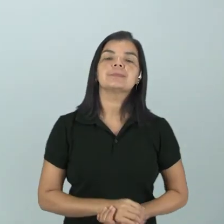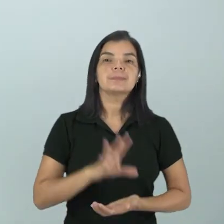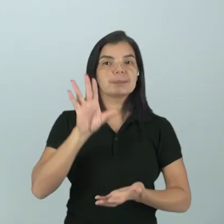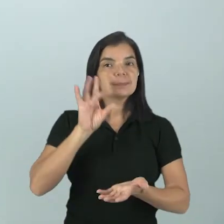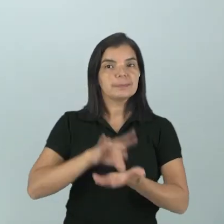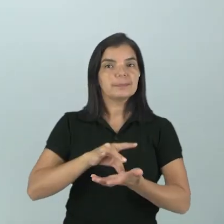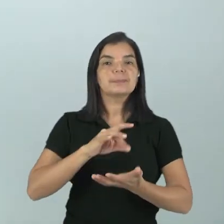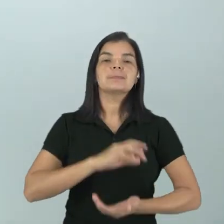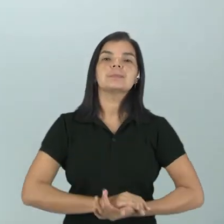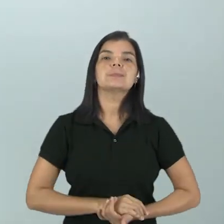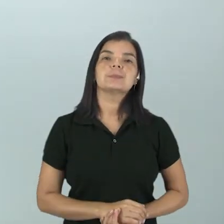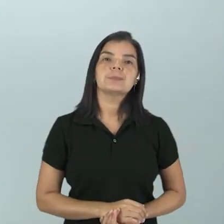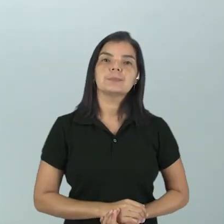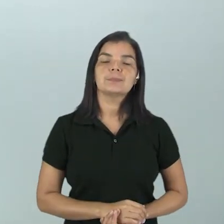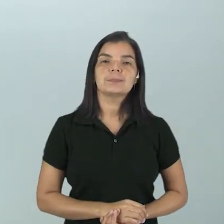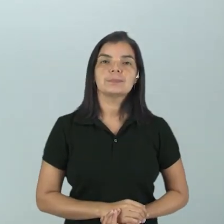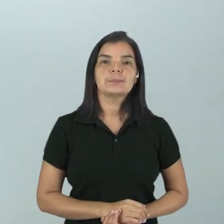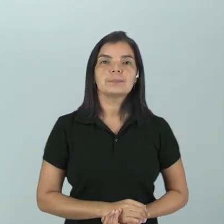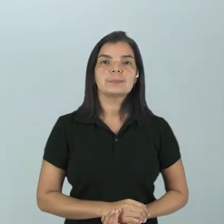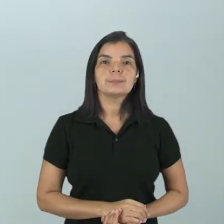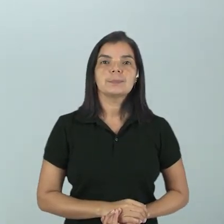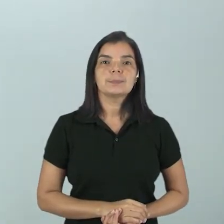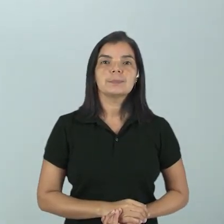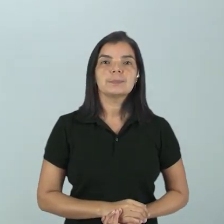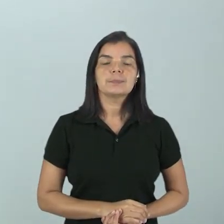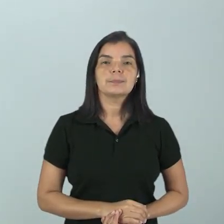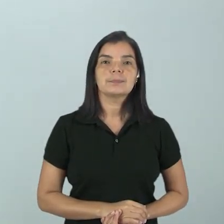verdadeira. Mais uma.